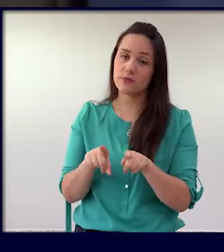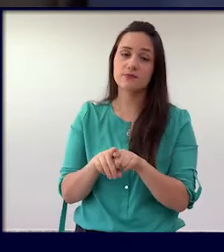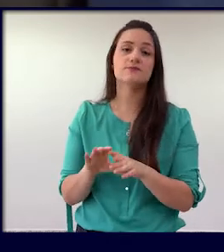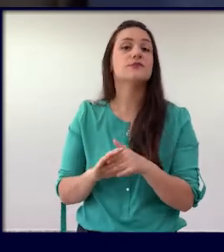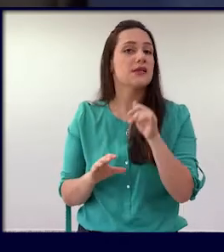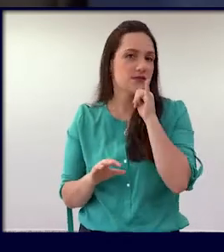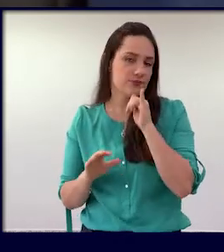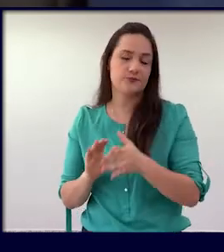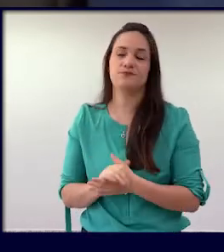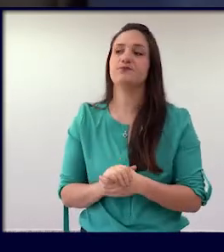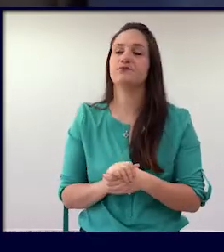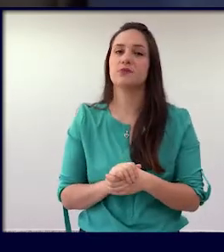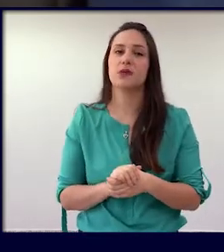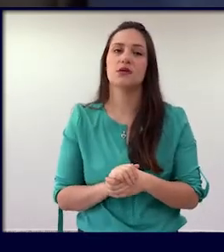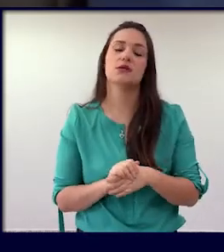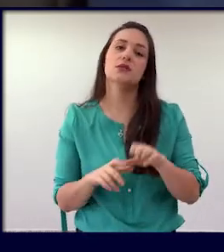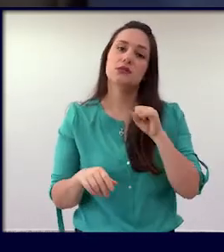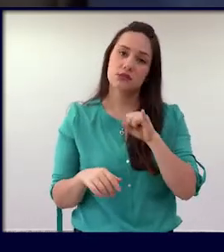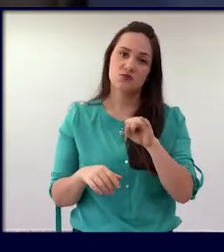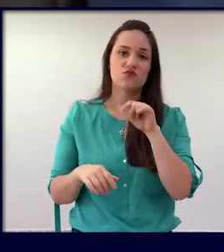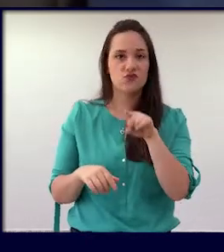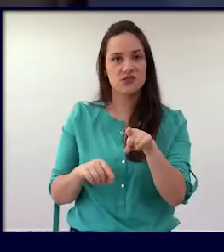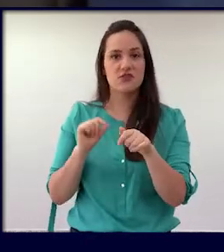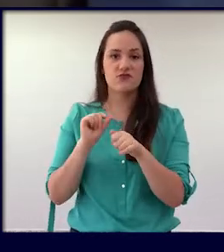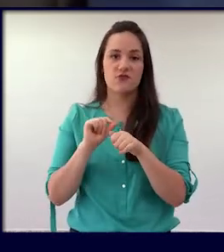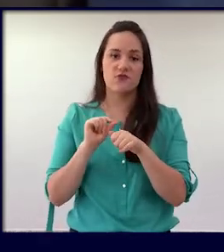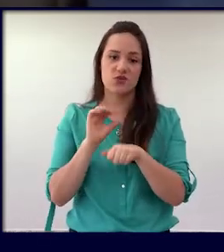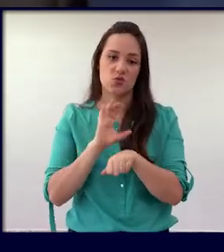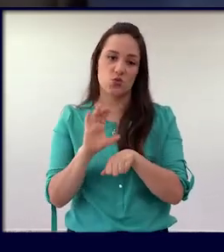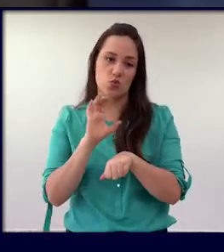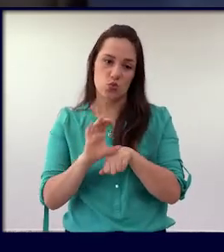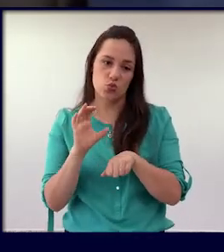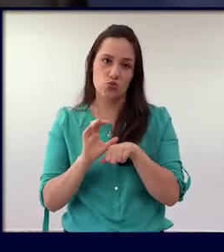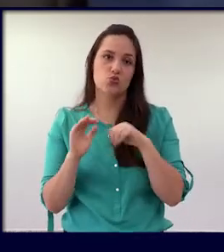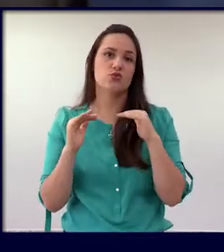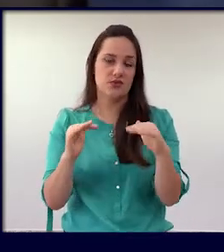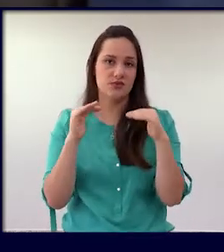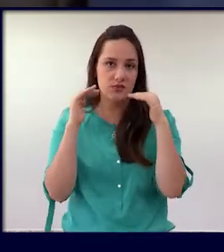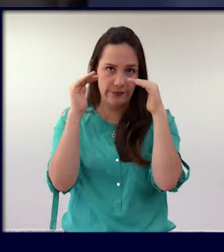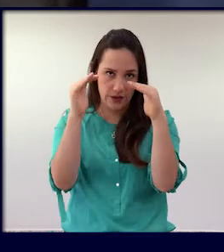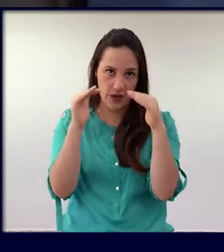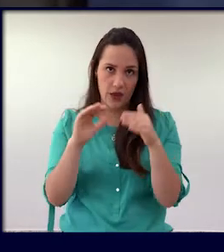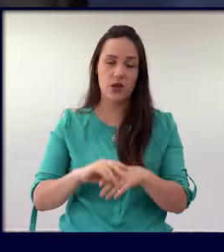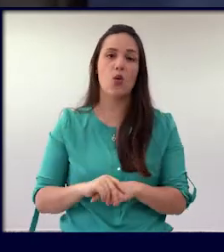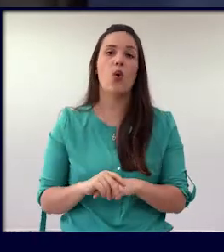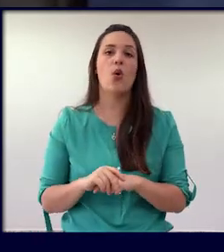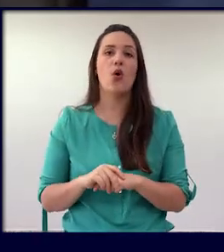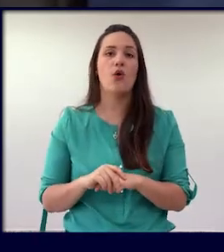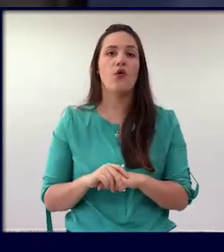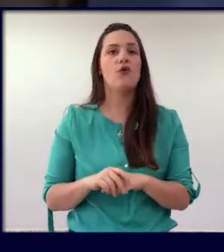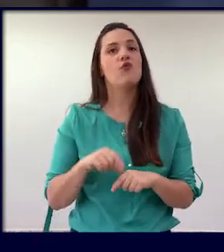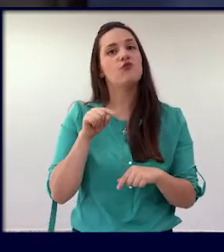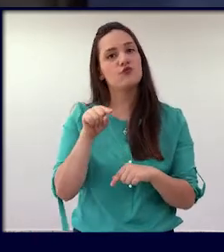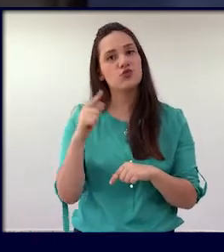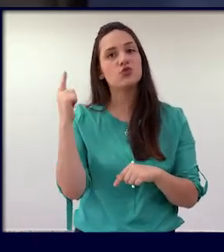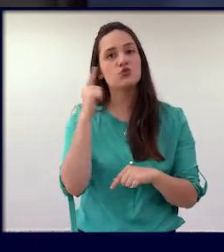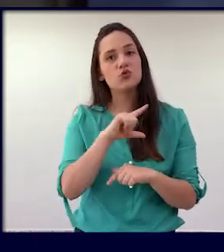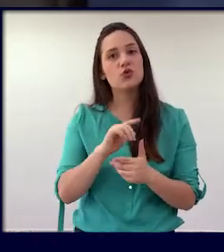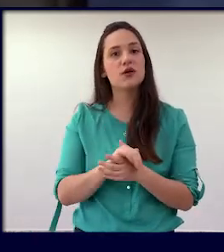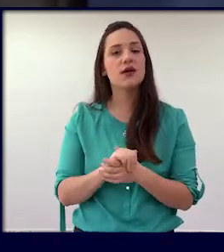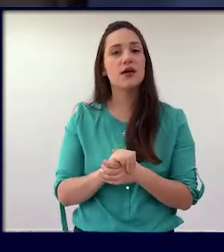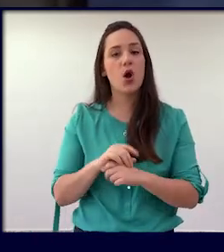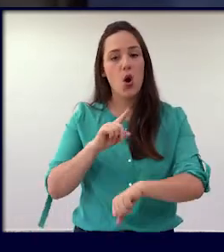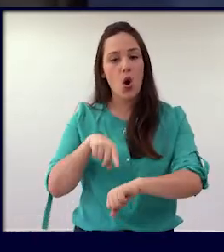Por exemplo, o eleitor que faz um curso superior, que está cursando a universidade, ele